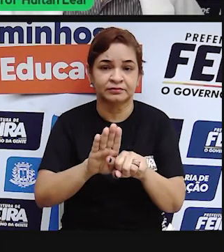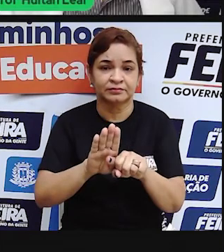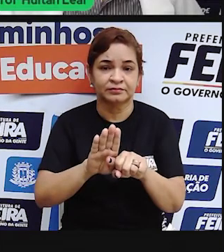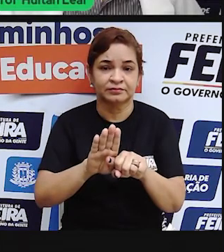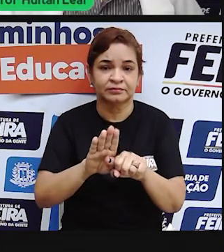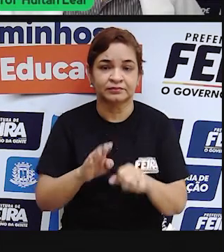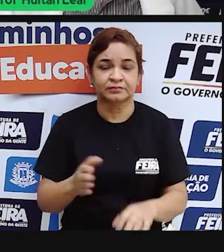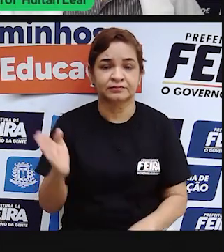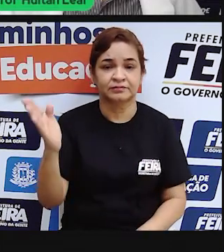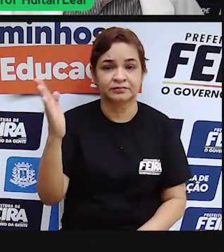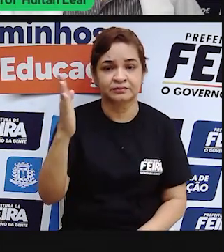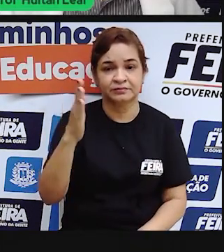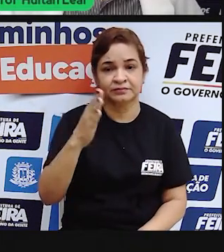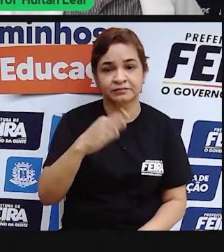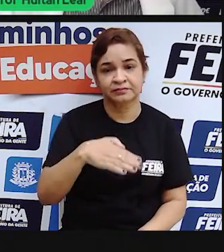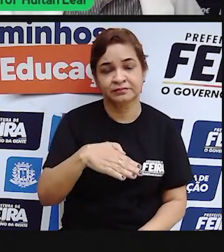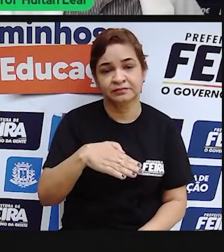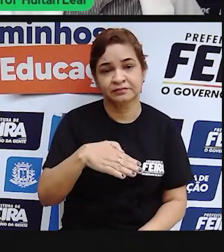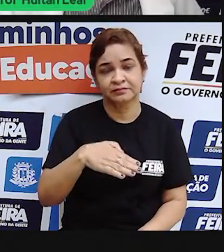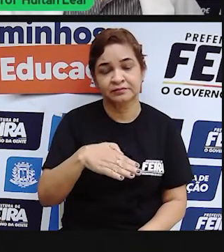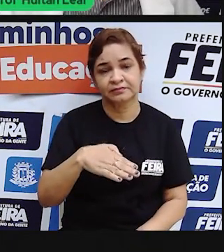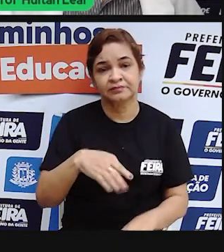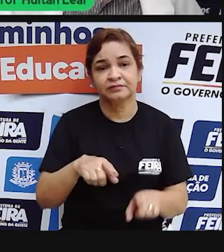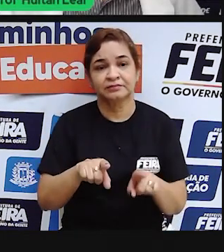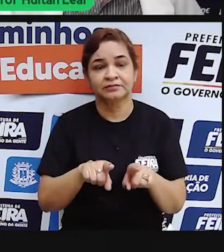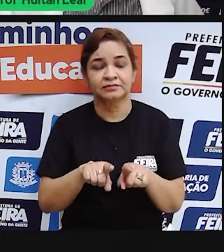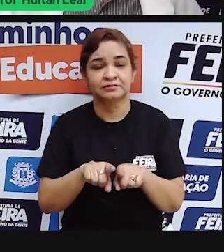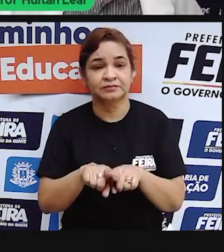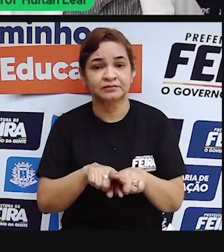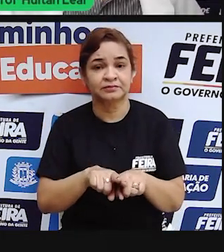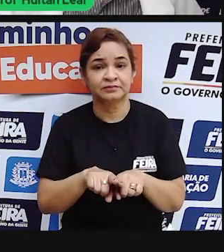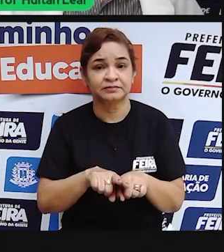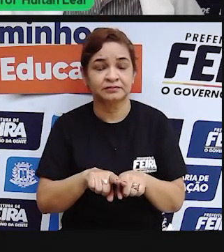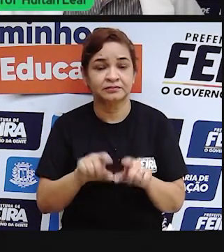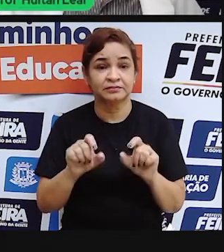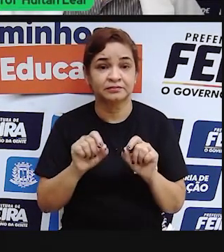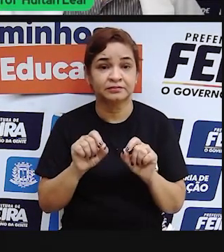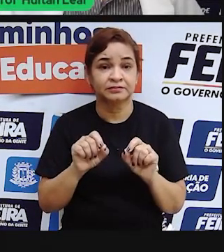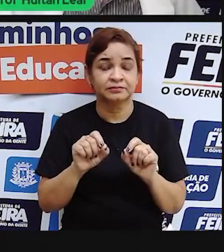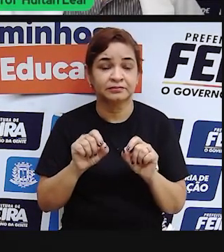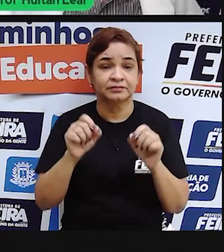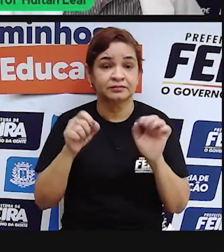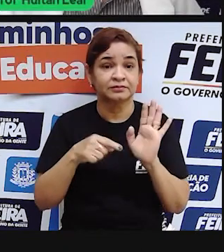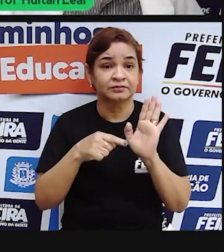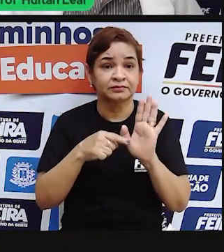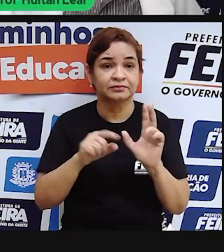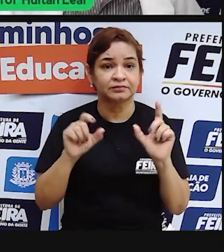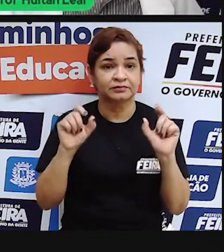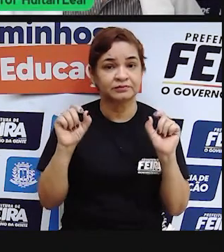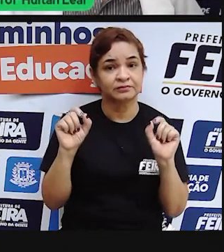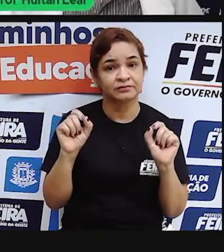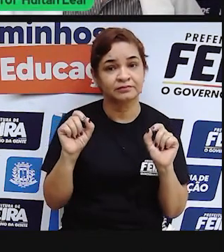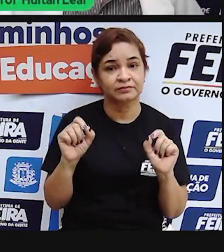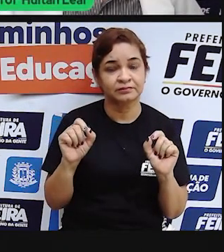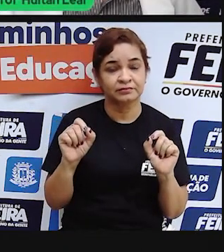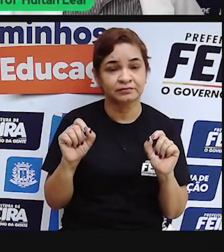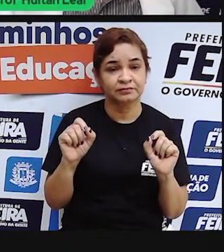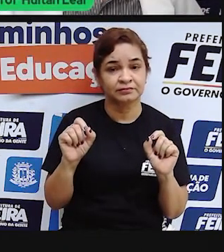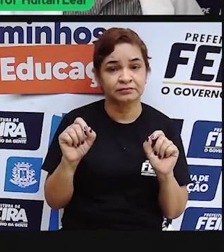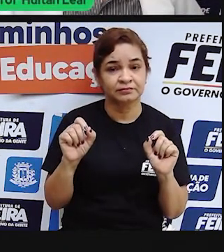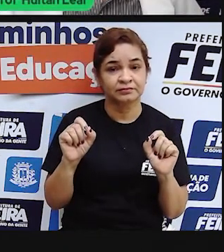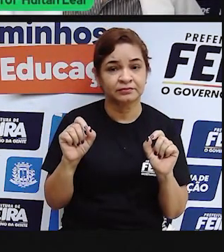Ok? Irmão é um substantivo. Ele está indicando o quê? Representando o quê? O